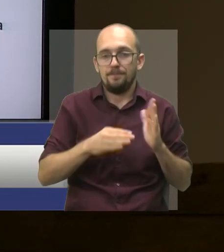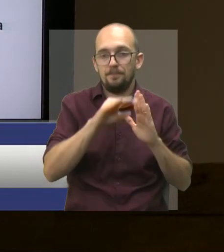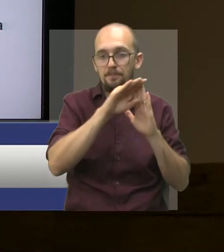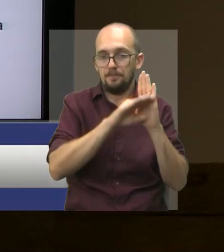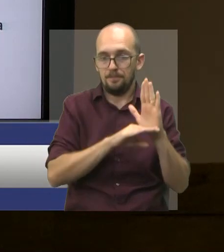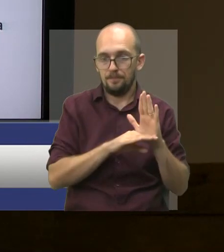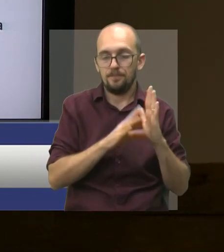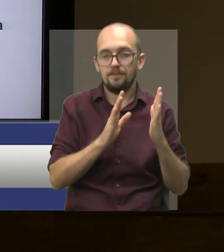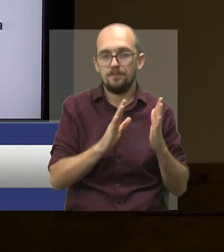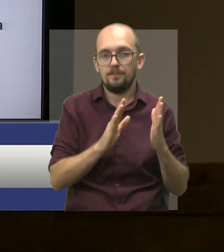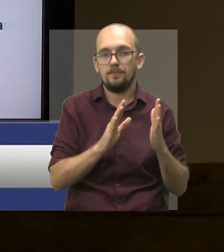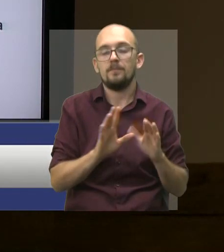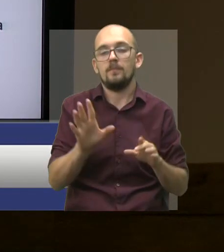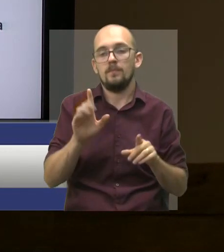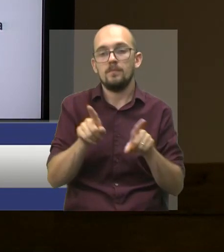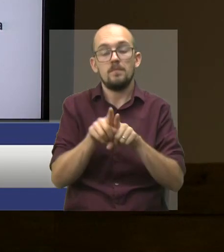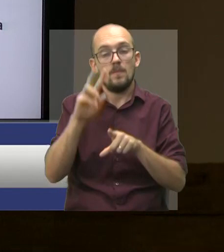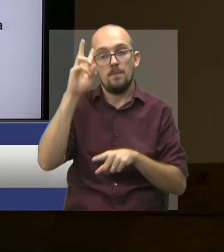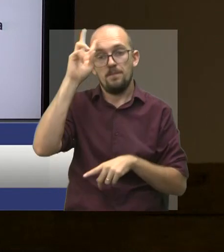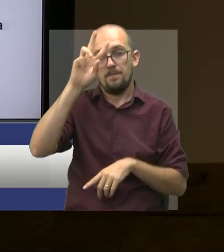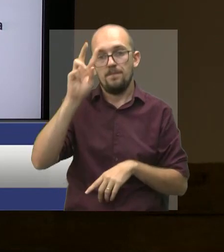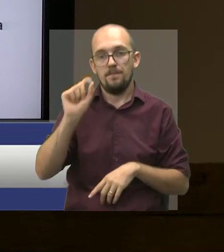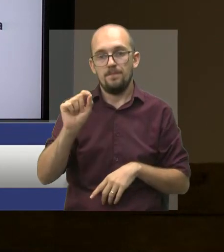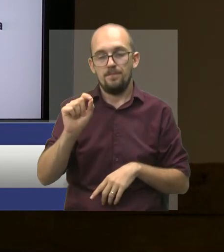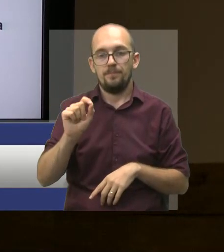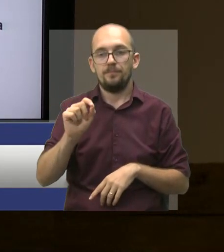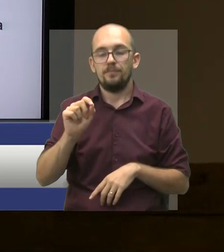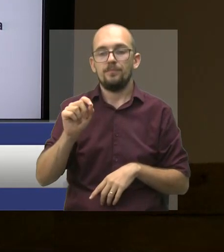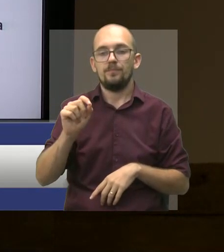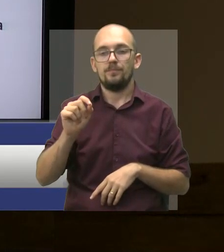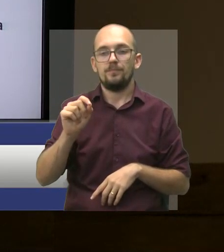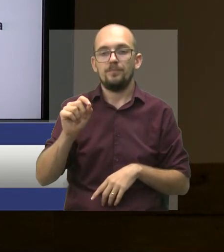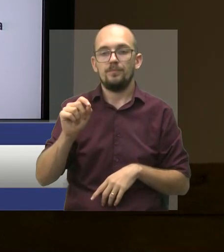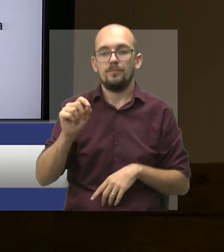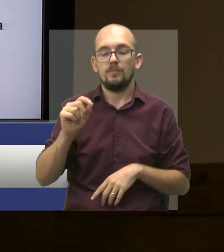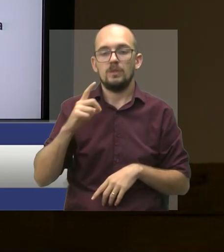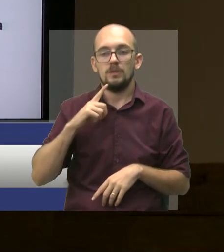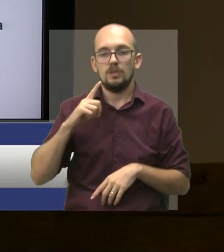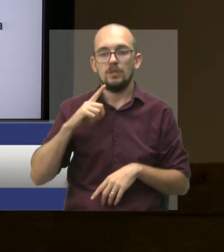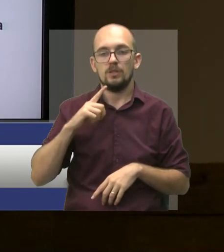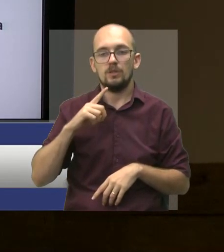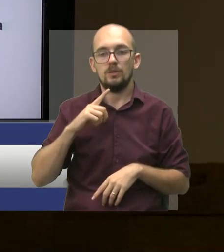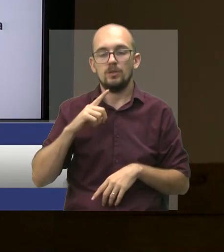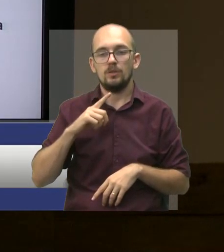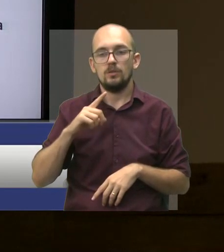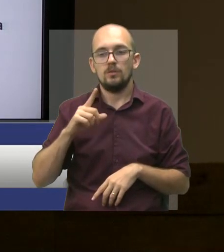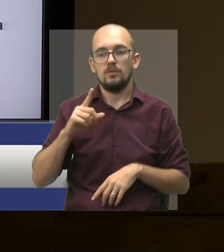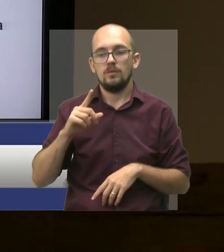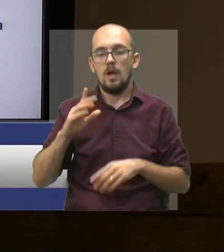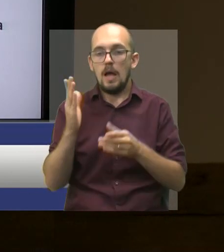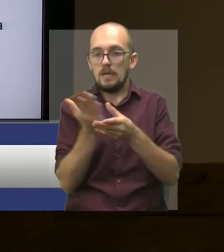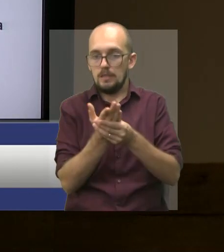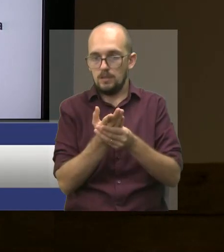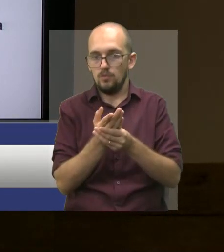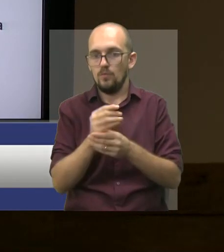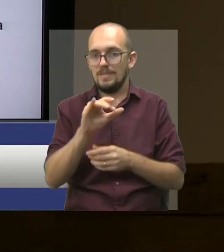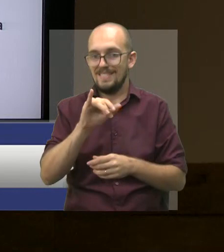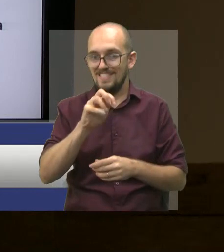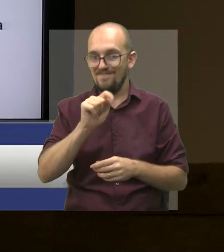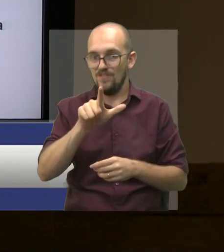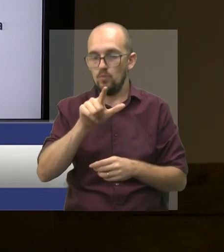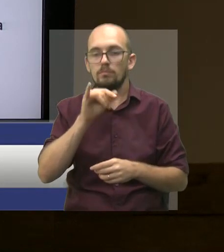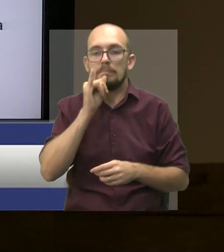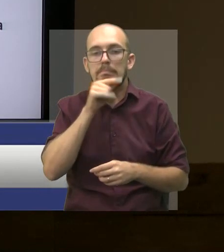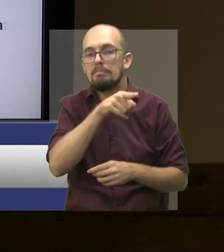Vale lembrar que, em razão de uma ação civil pública, quem pretende receber esse tipo de benefício,